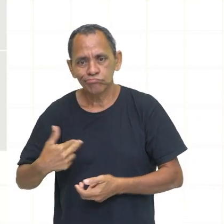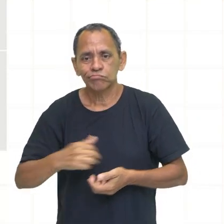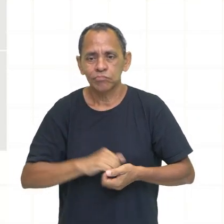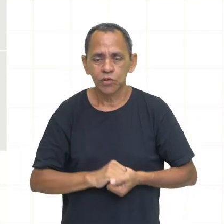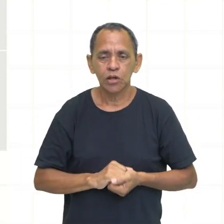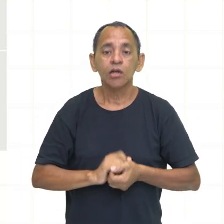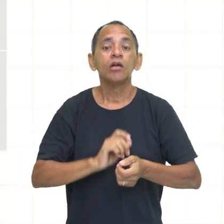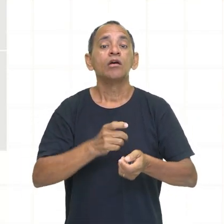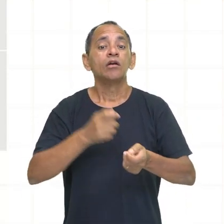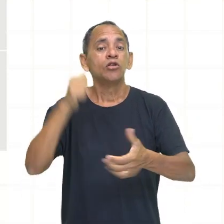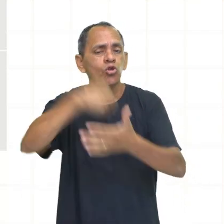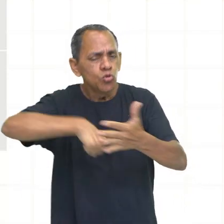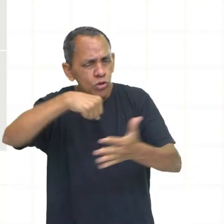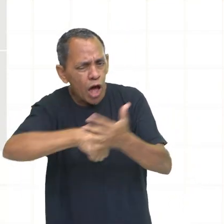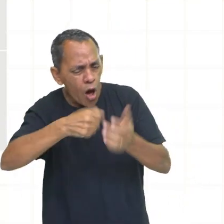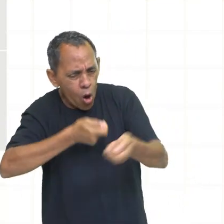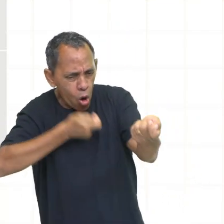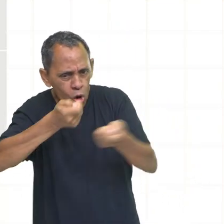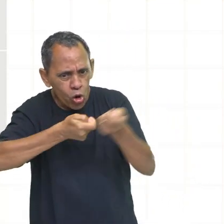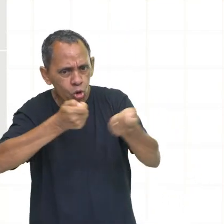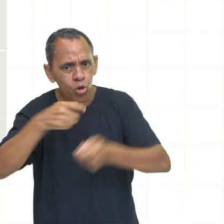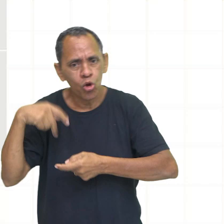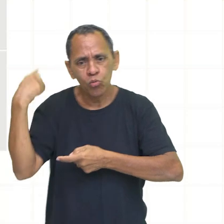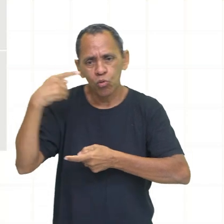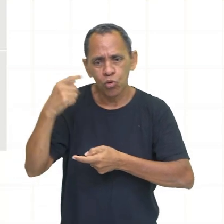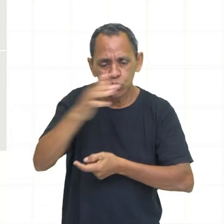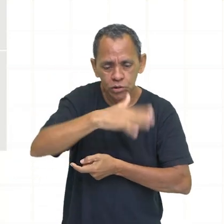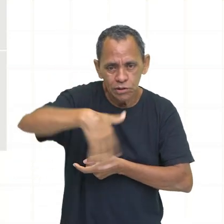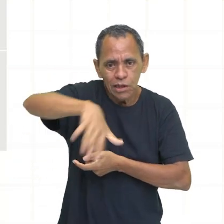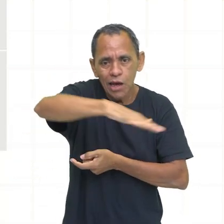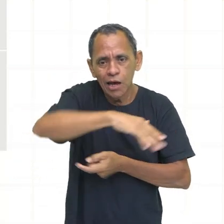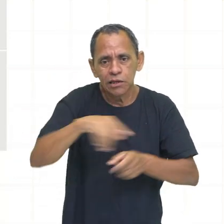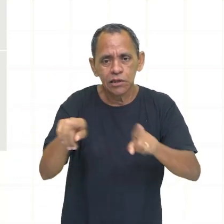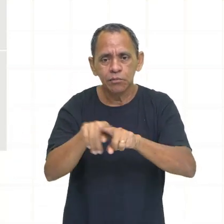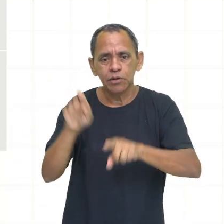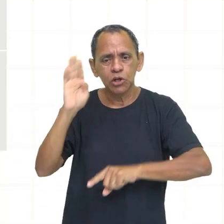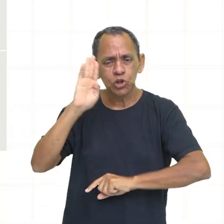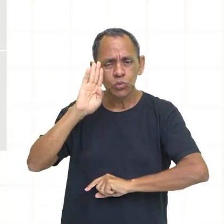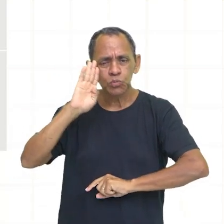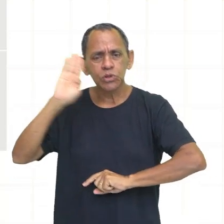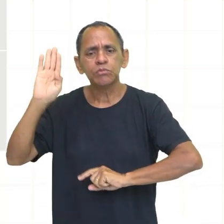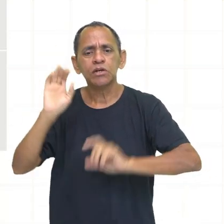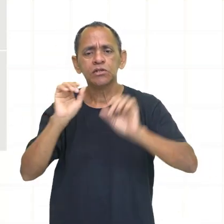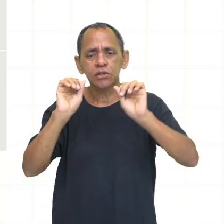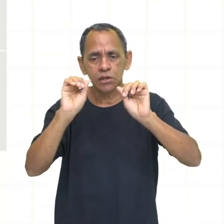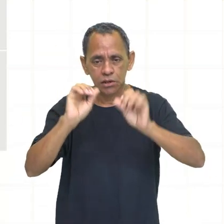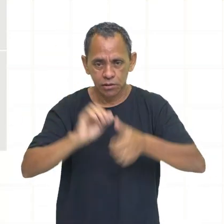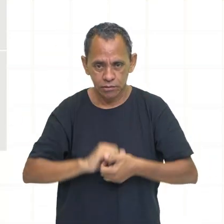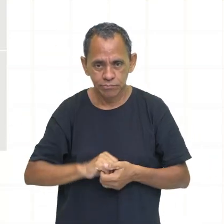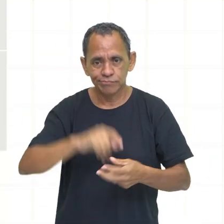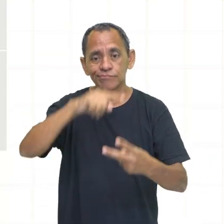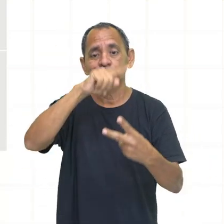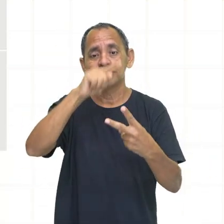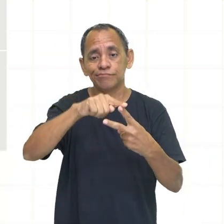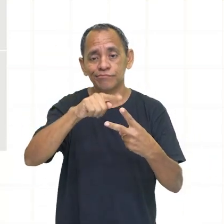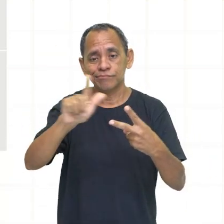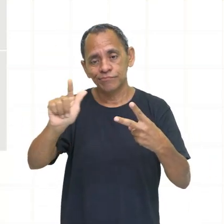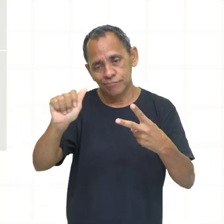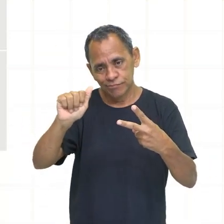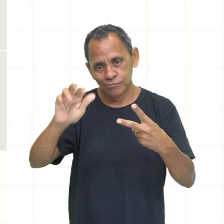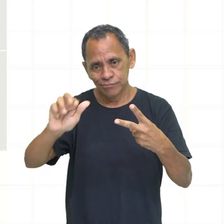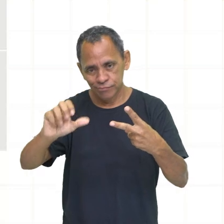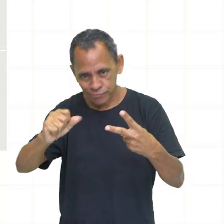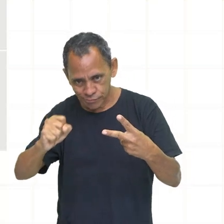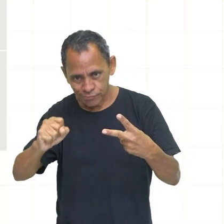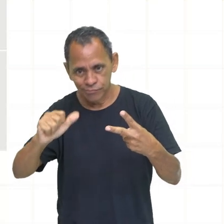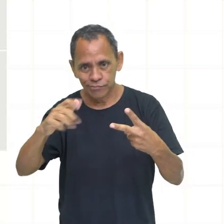eles lutavam pelo controle político regional. Os principais líderes da federalista são